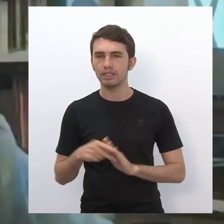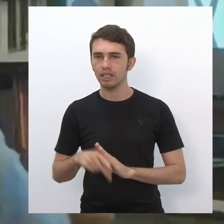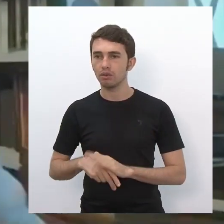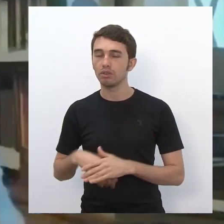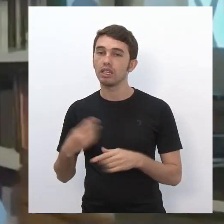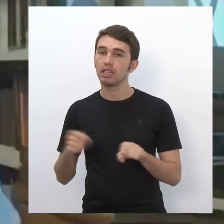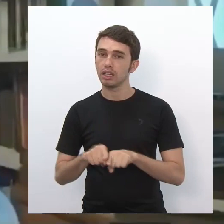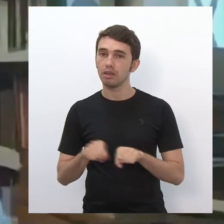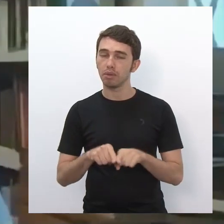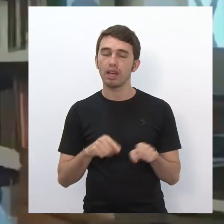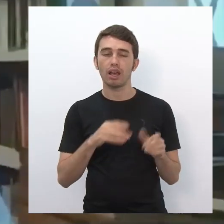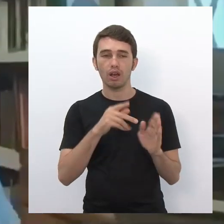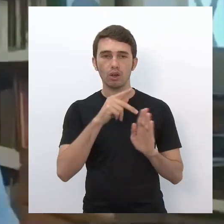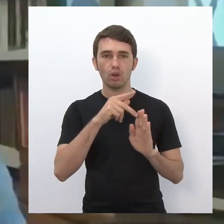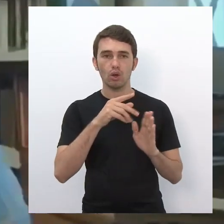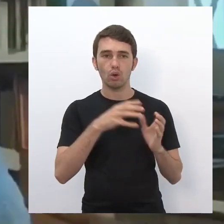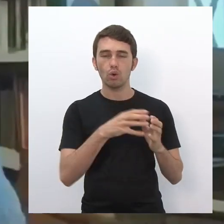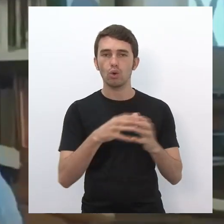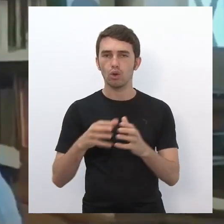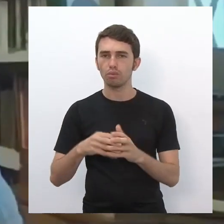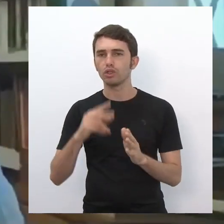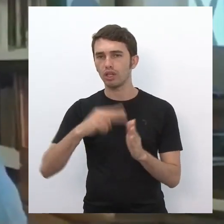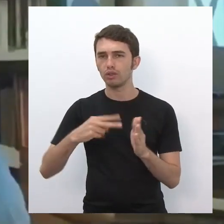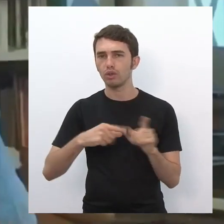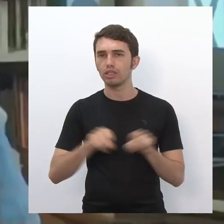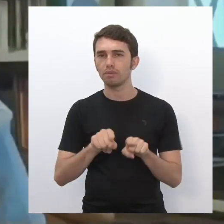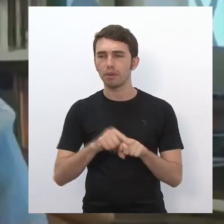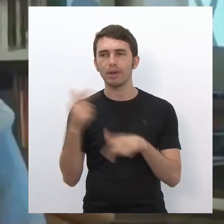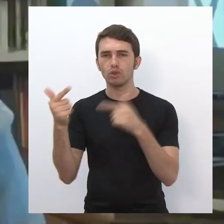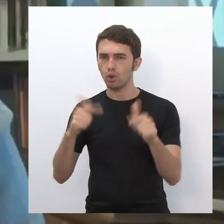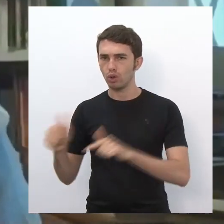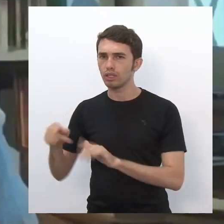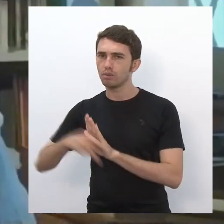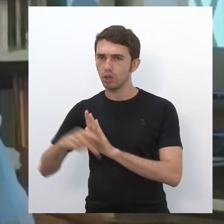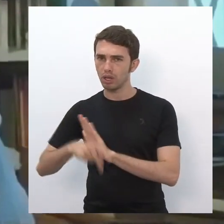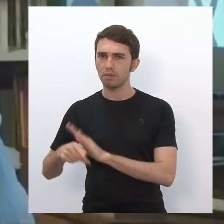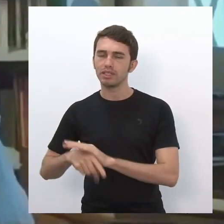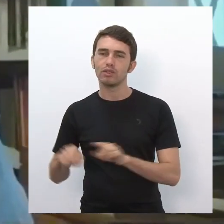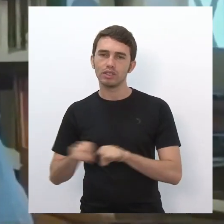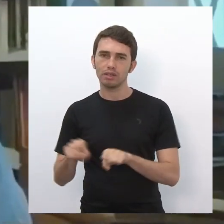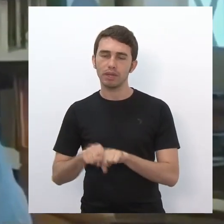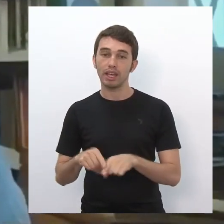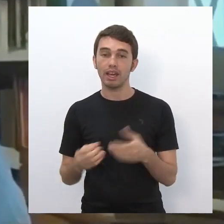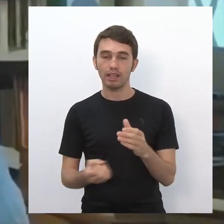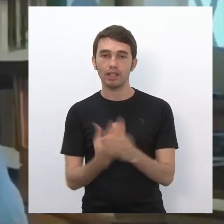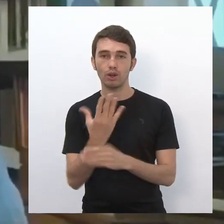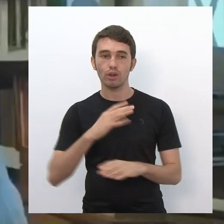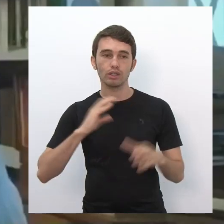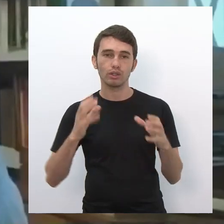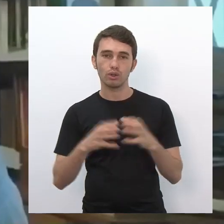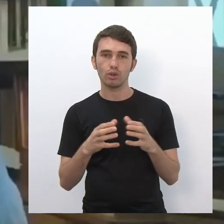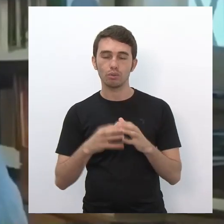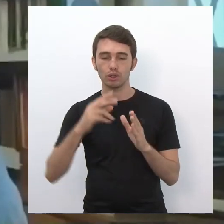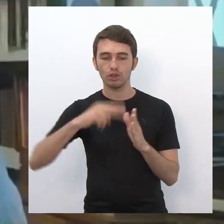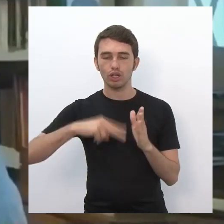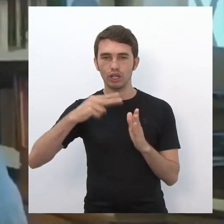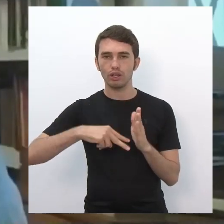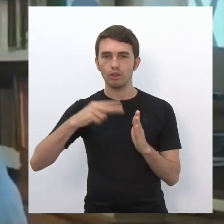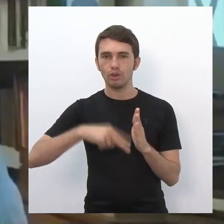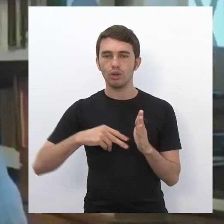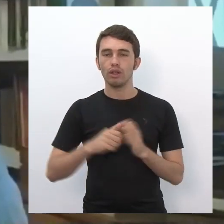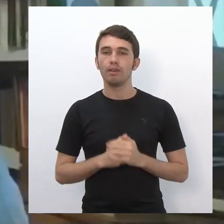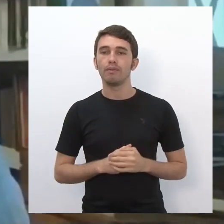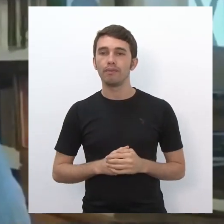elas clubes de leitura, mas outras programações também. E formamos esse clubinho de leitura, né?